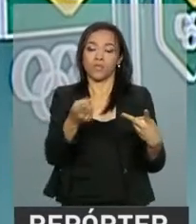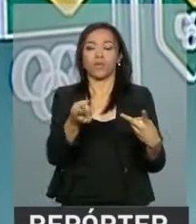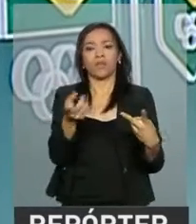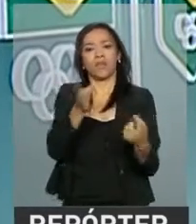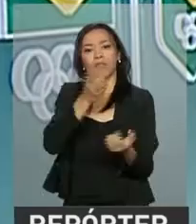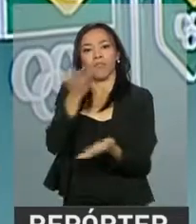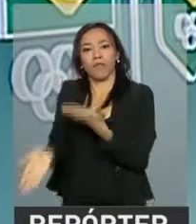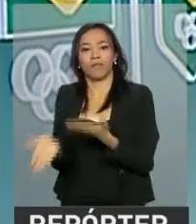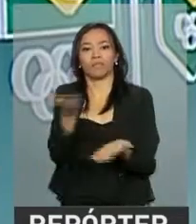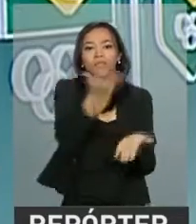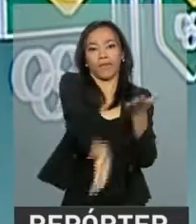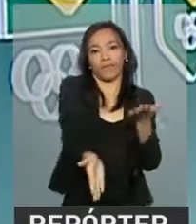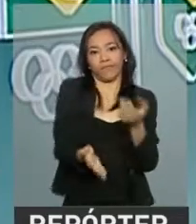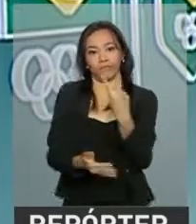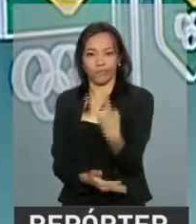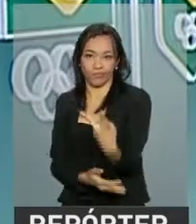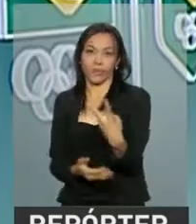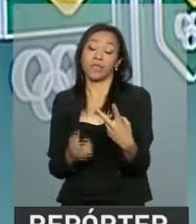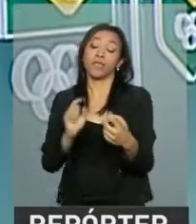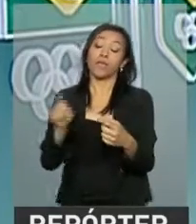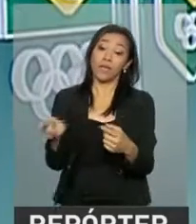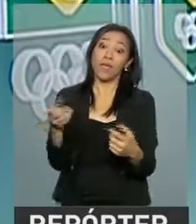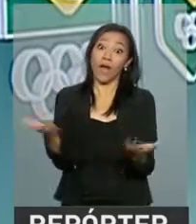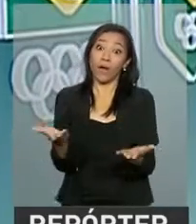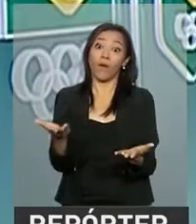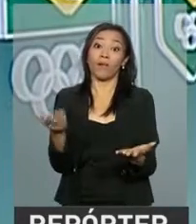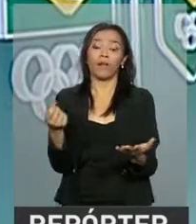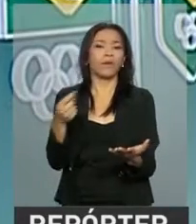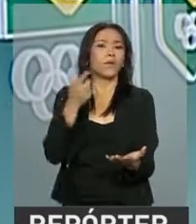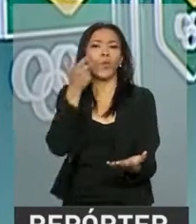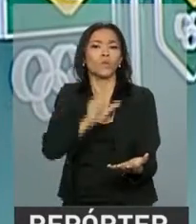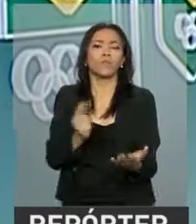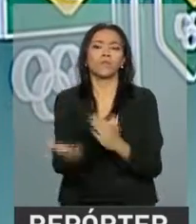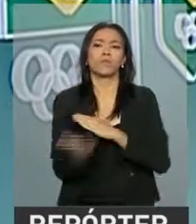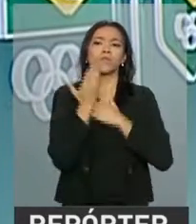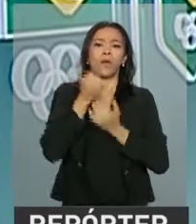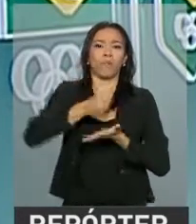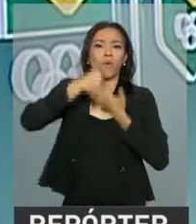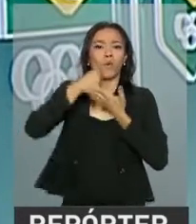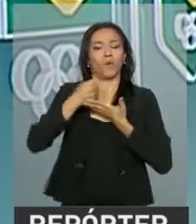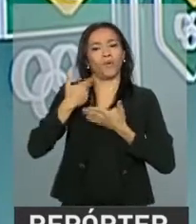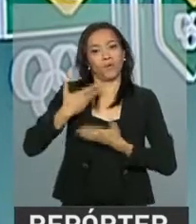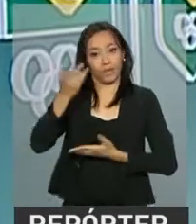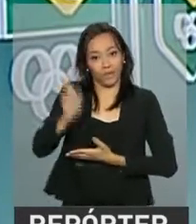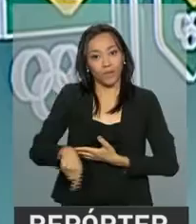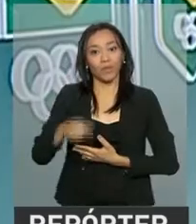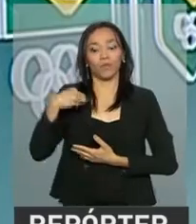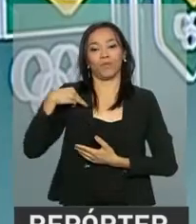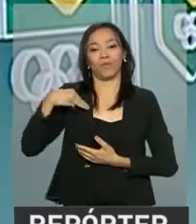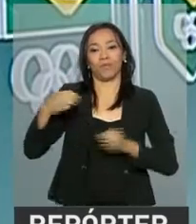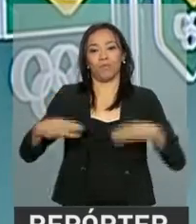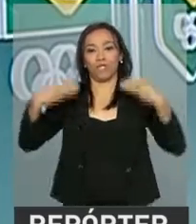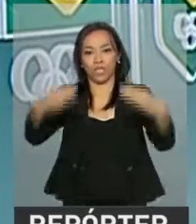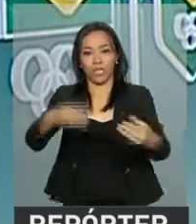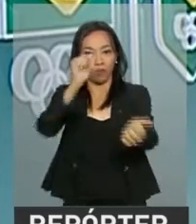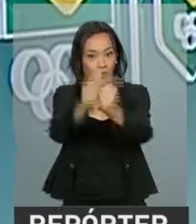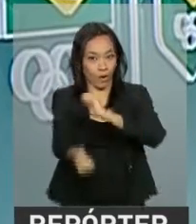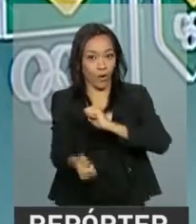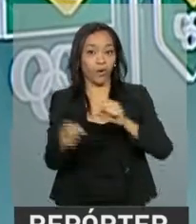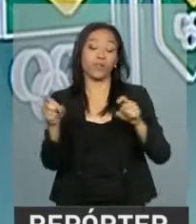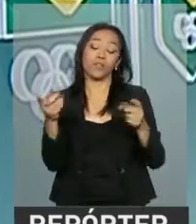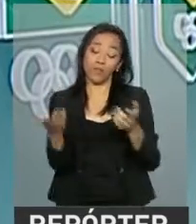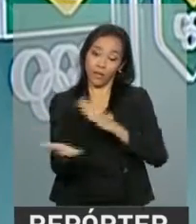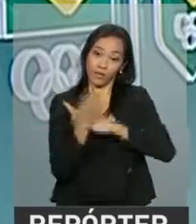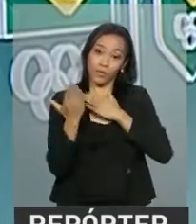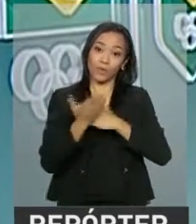eliminações precoces. E a virada na carreira veio com o apoio do programa de alto rendimento dos Ministérios do Esporte e da Defesa, como a